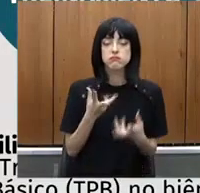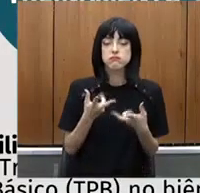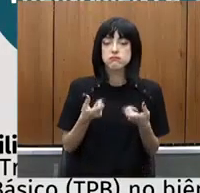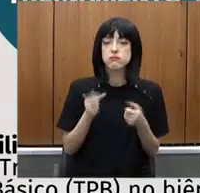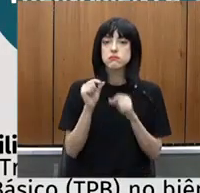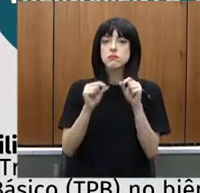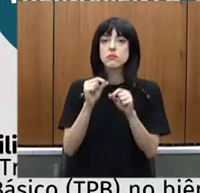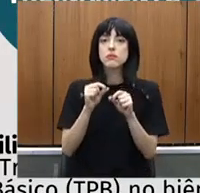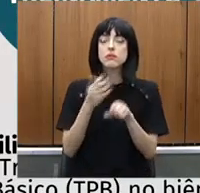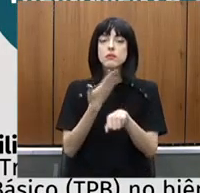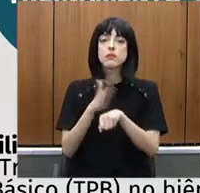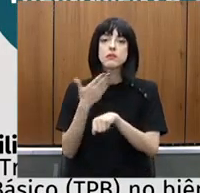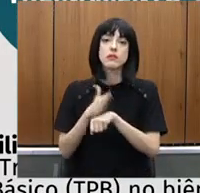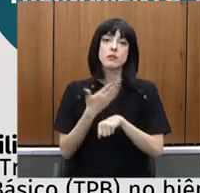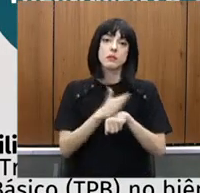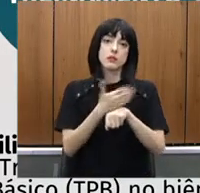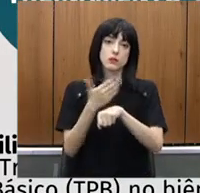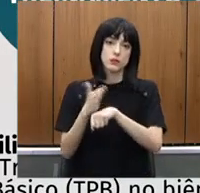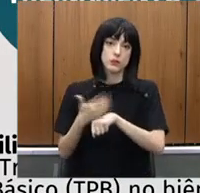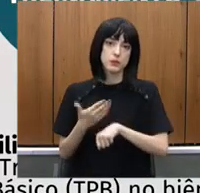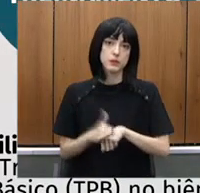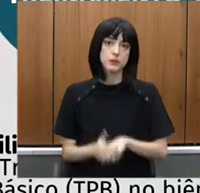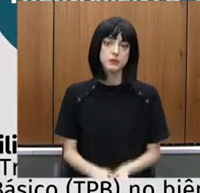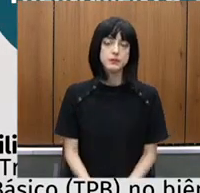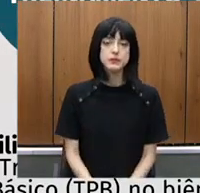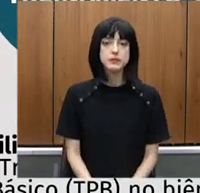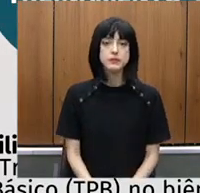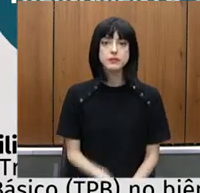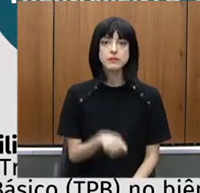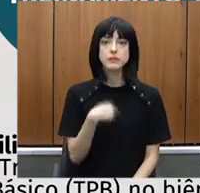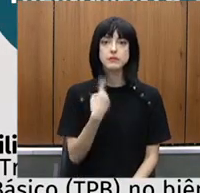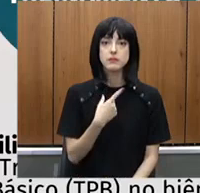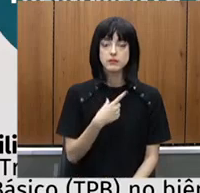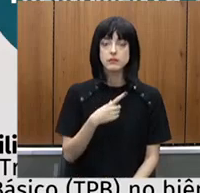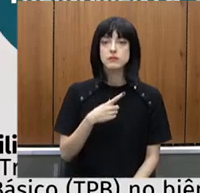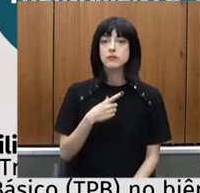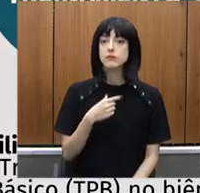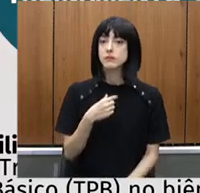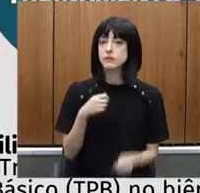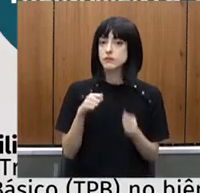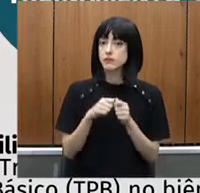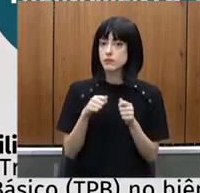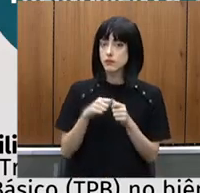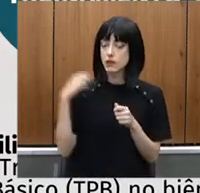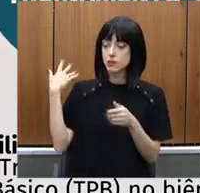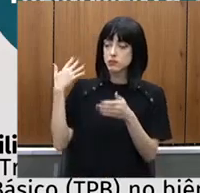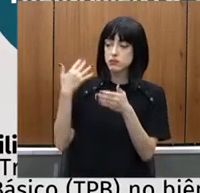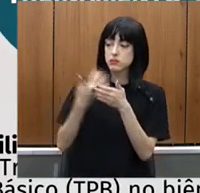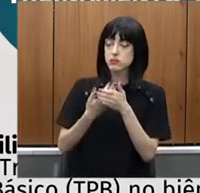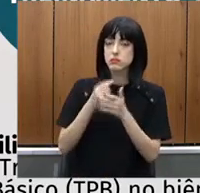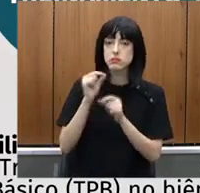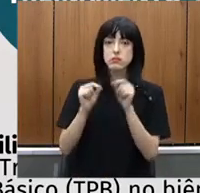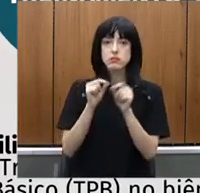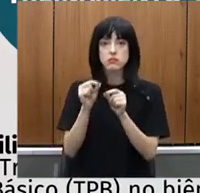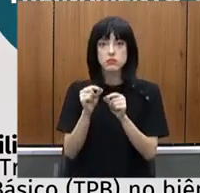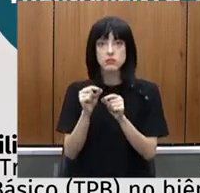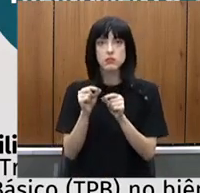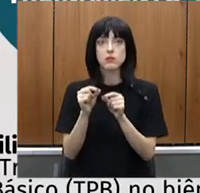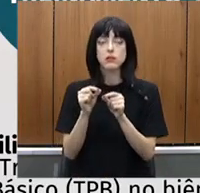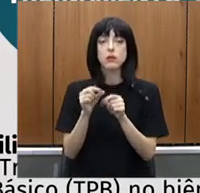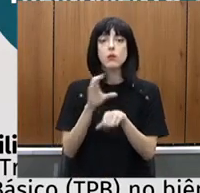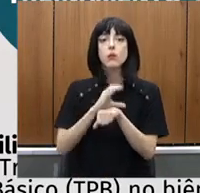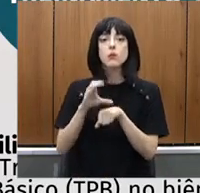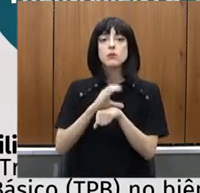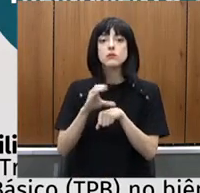o tanto os 213 militares treinados no curso multiplicador de direitos humanos nós